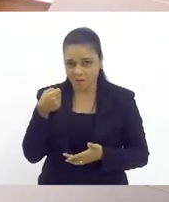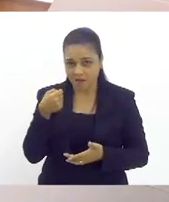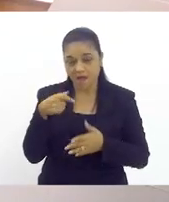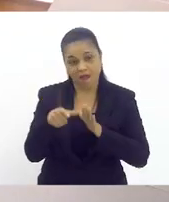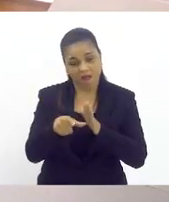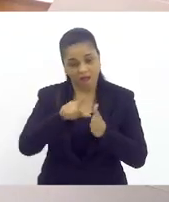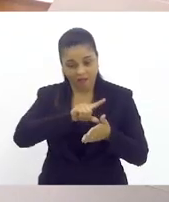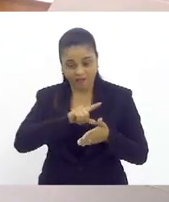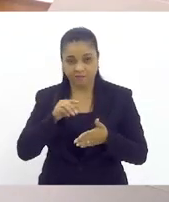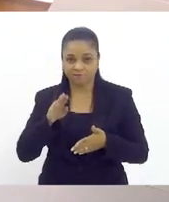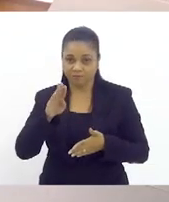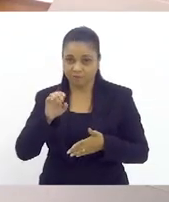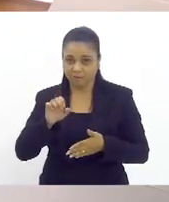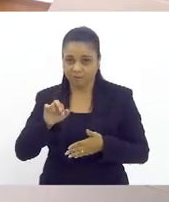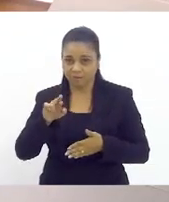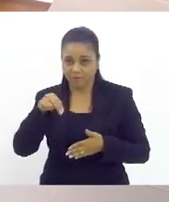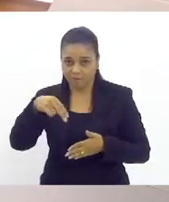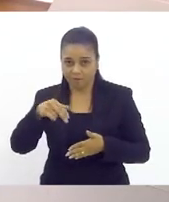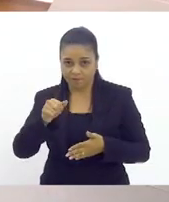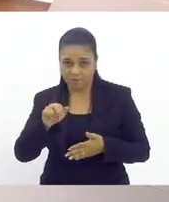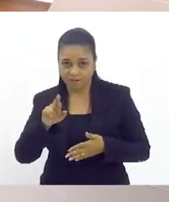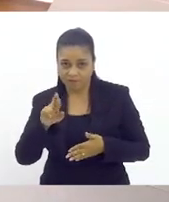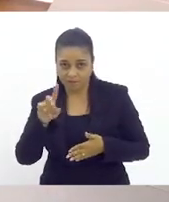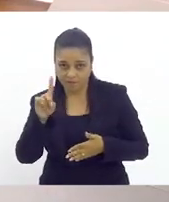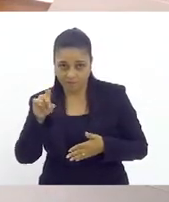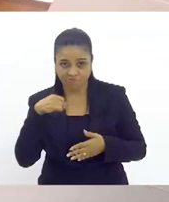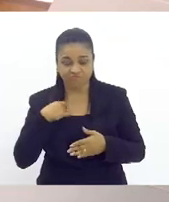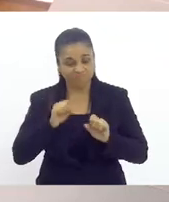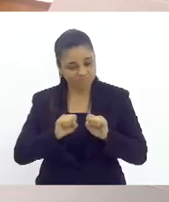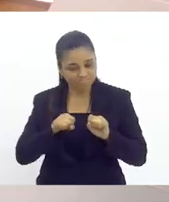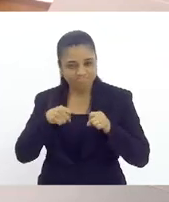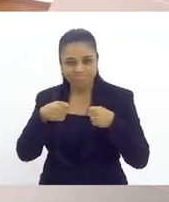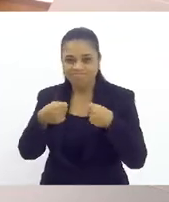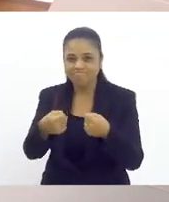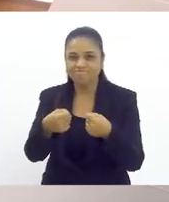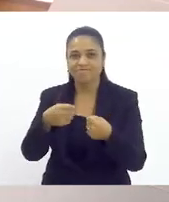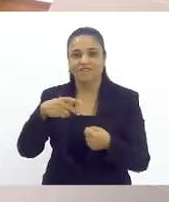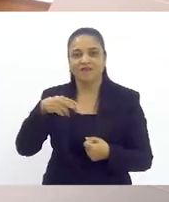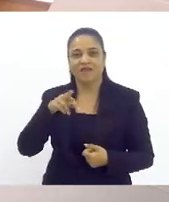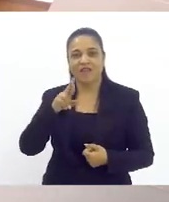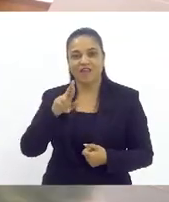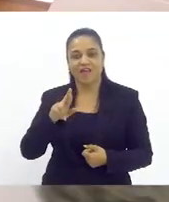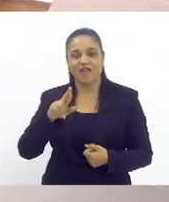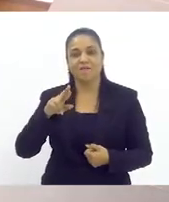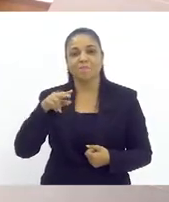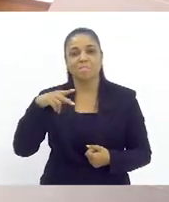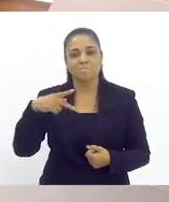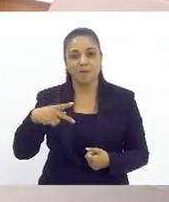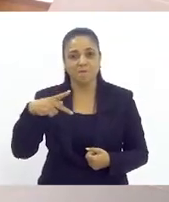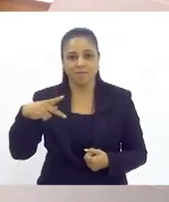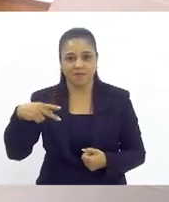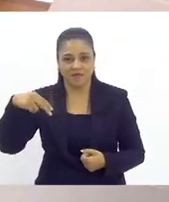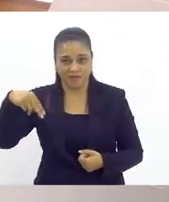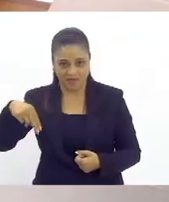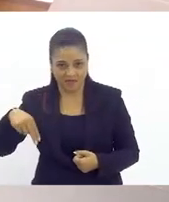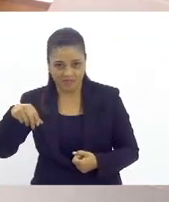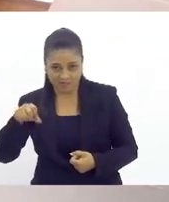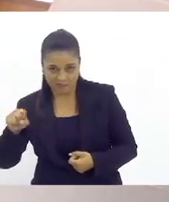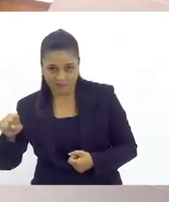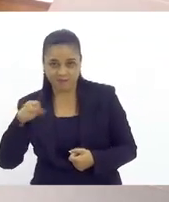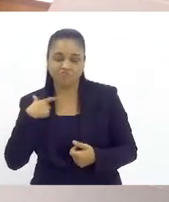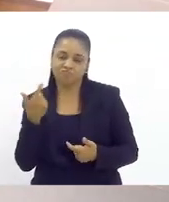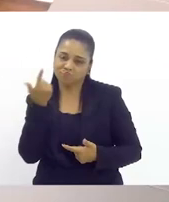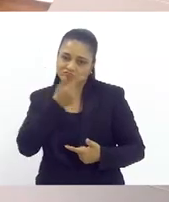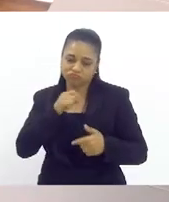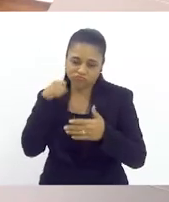Bernardo né que é um defensor das rpms é um batalhador consegue recursos para